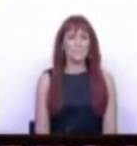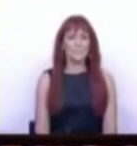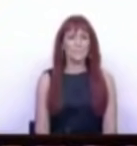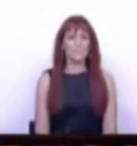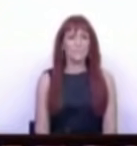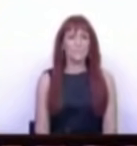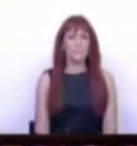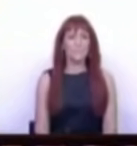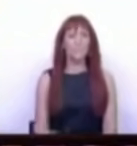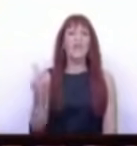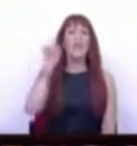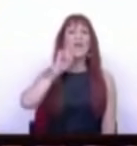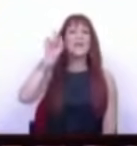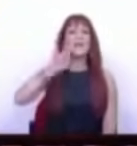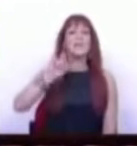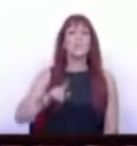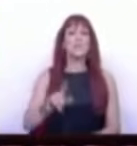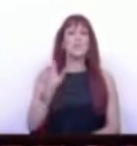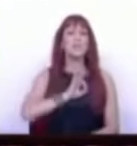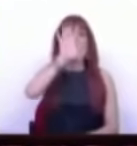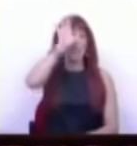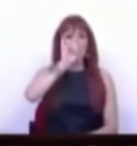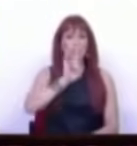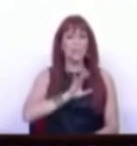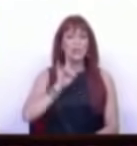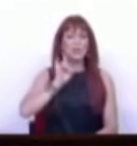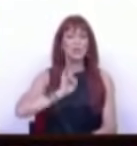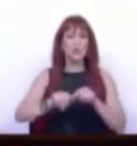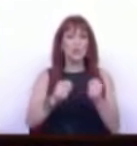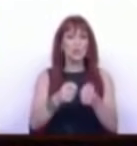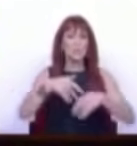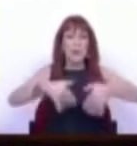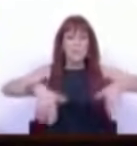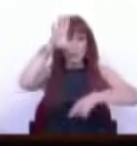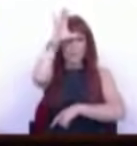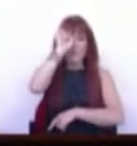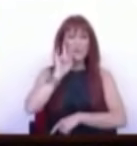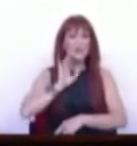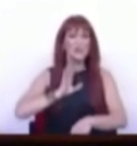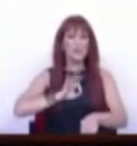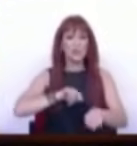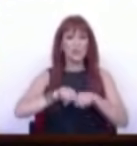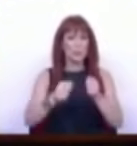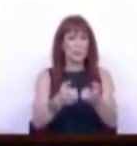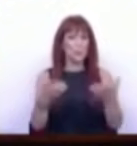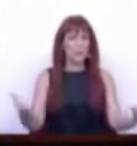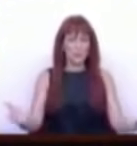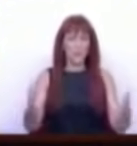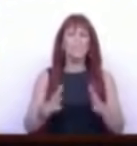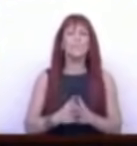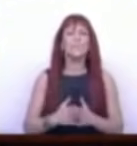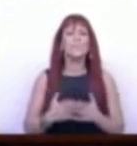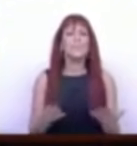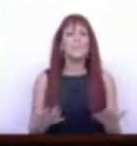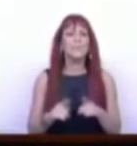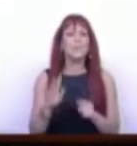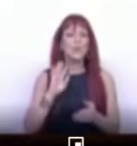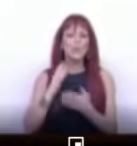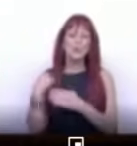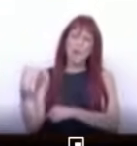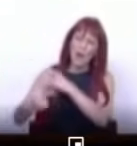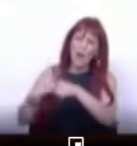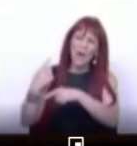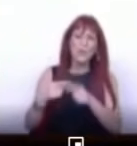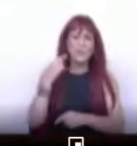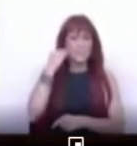alterações climáticas. Senhora Presidente, começou. Senhor Primeiro-Ministro, senhoras e senhores membros do Governo, senhoras e senhores deputados. Nos últimos